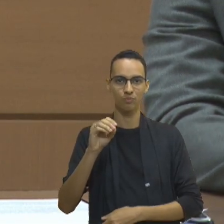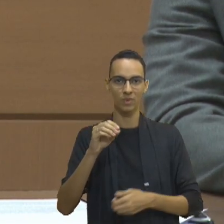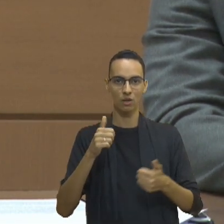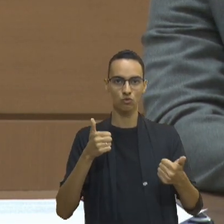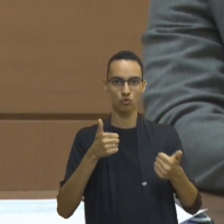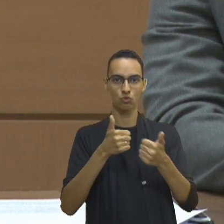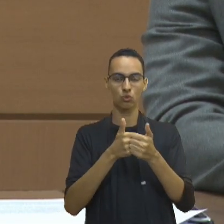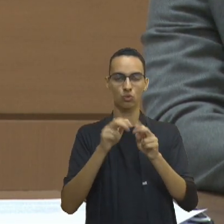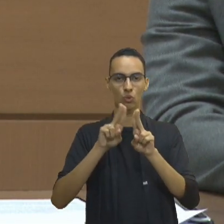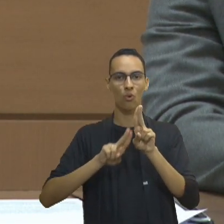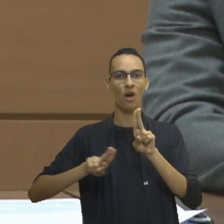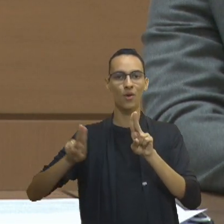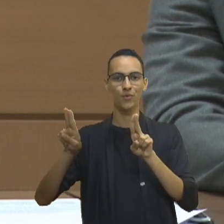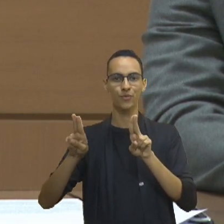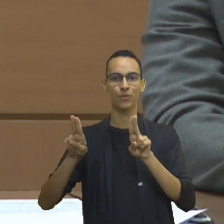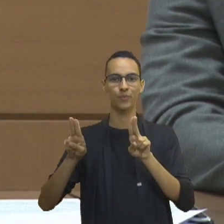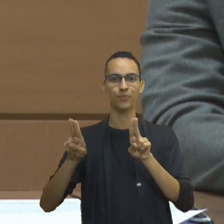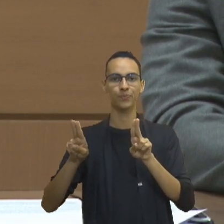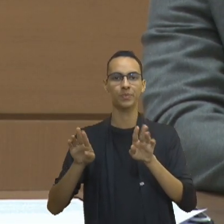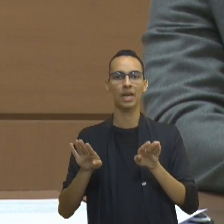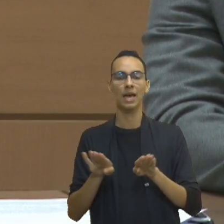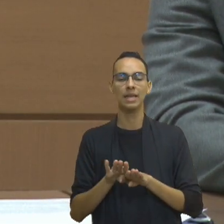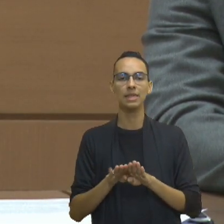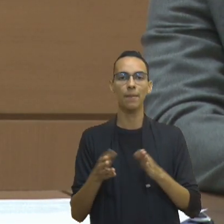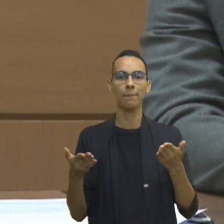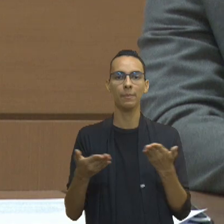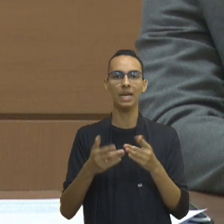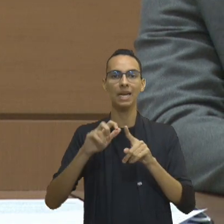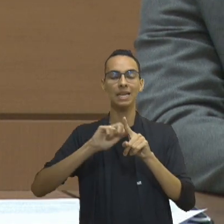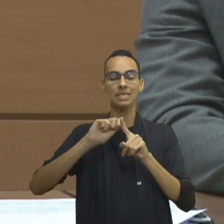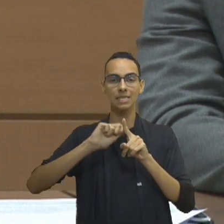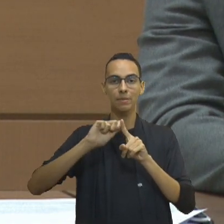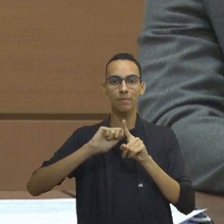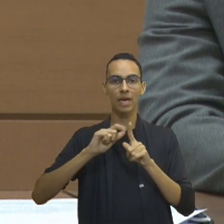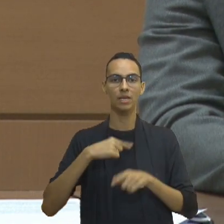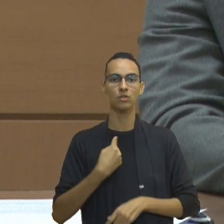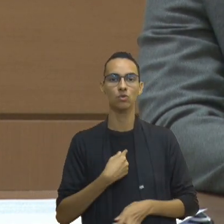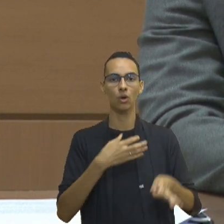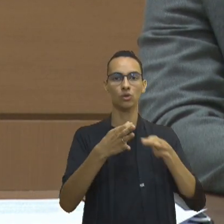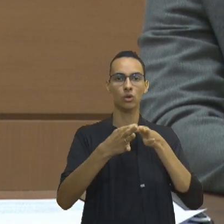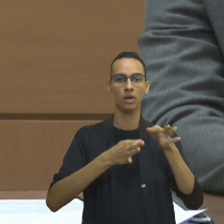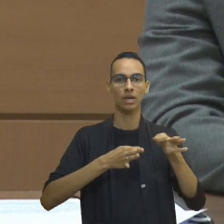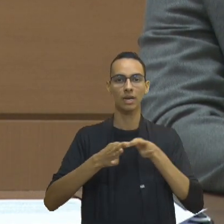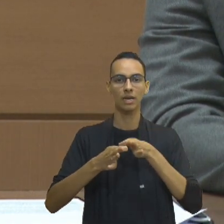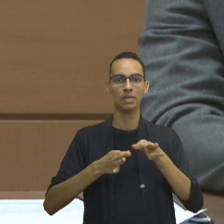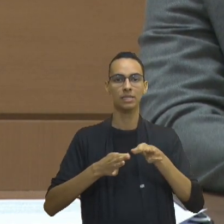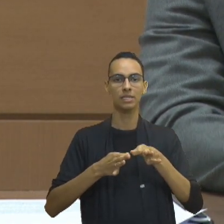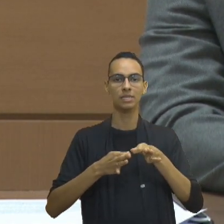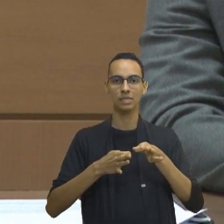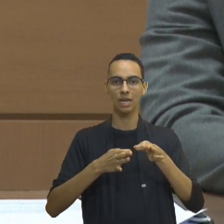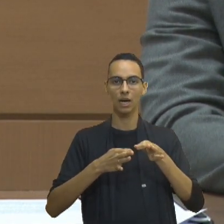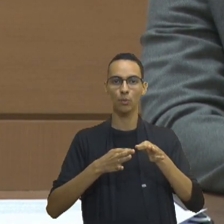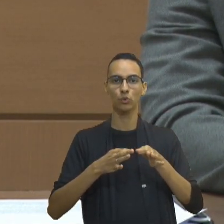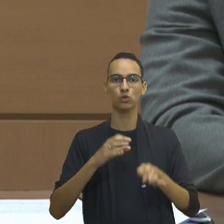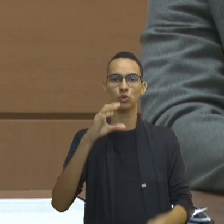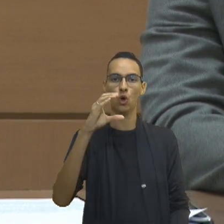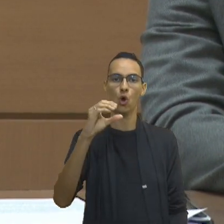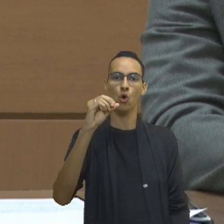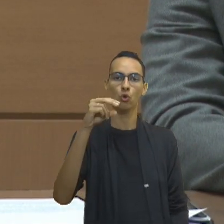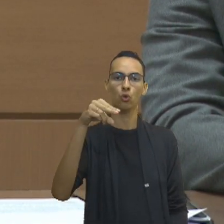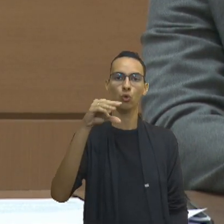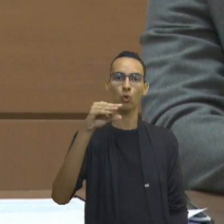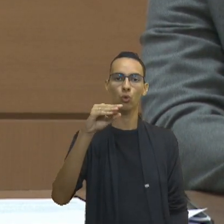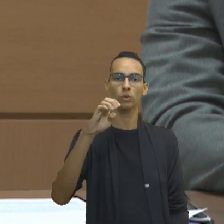Universitária reforçou estruturas antigamente vulneráveis, como a instalação de concertina e novas câmeras no prédio da